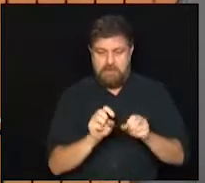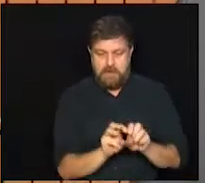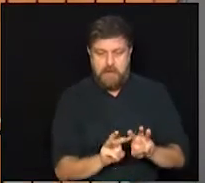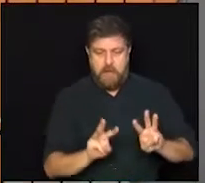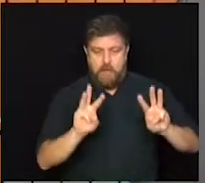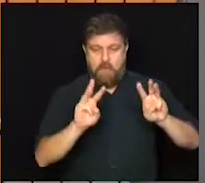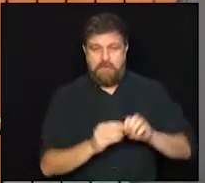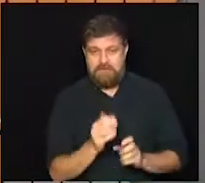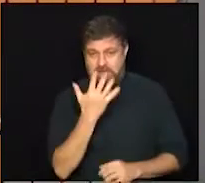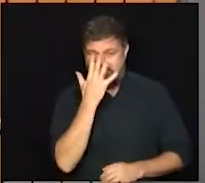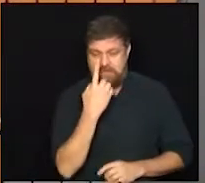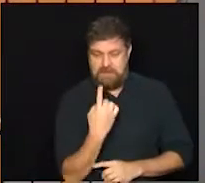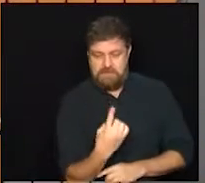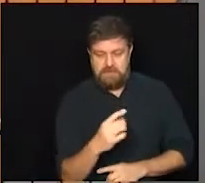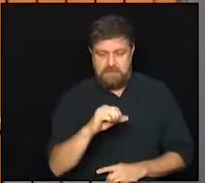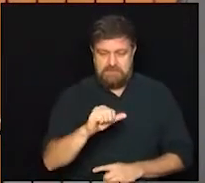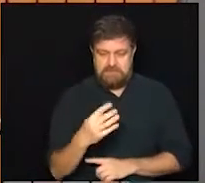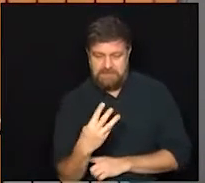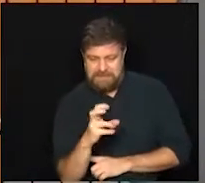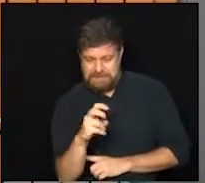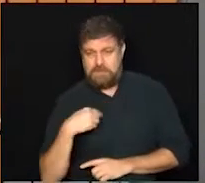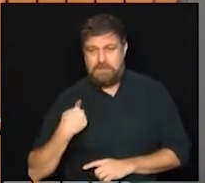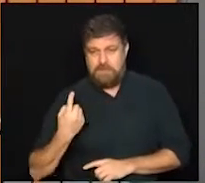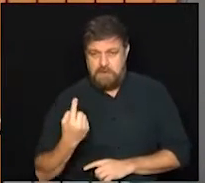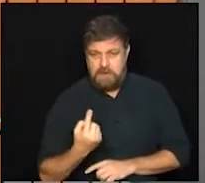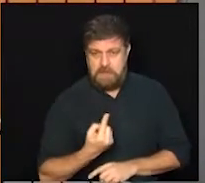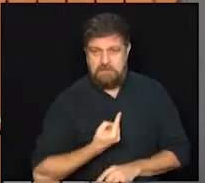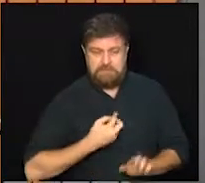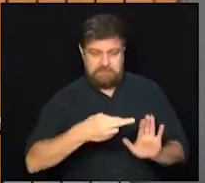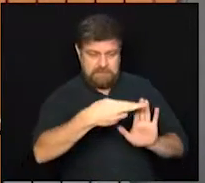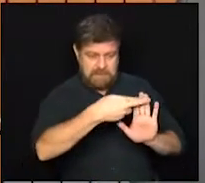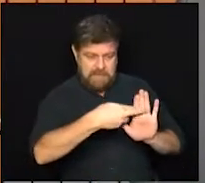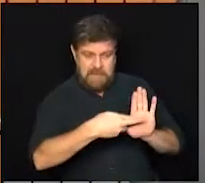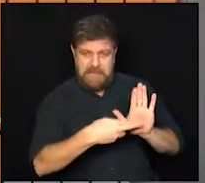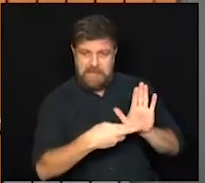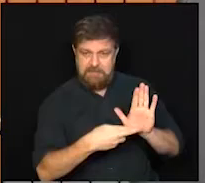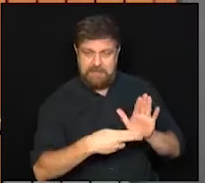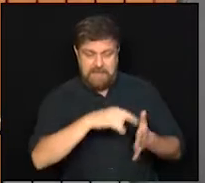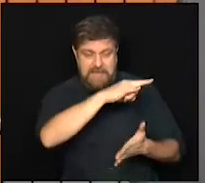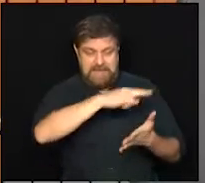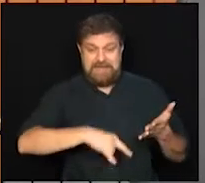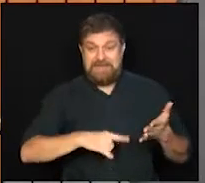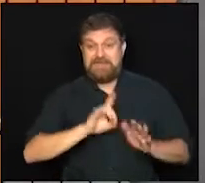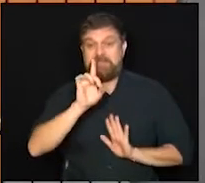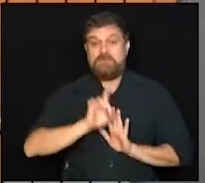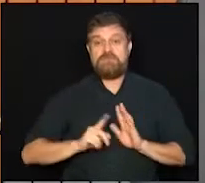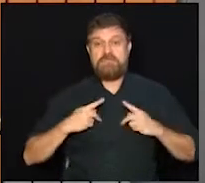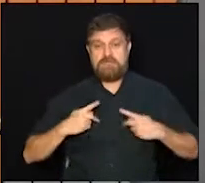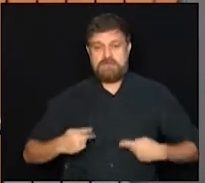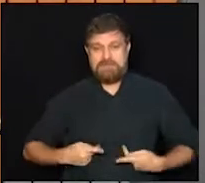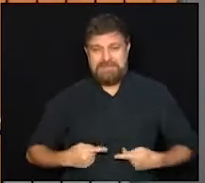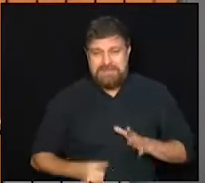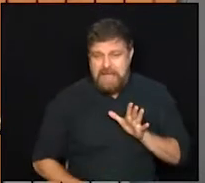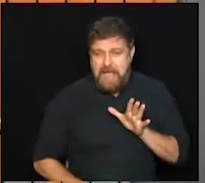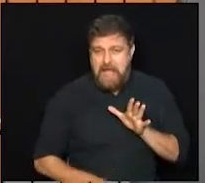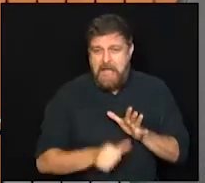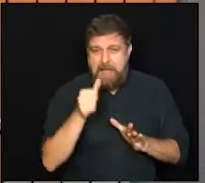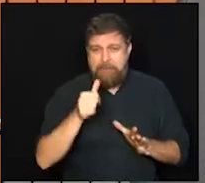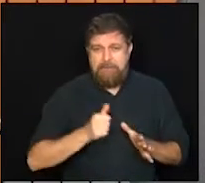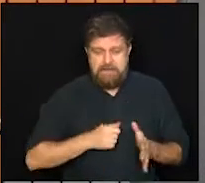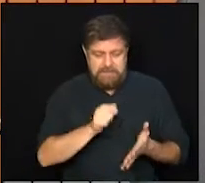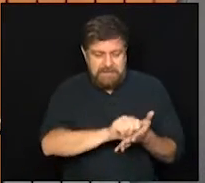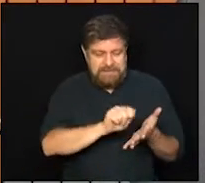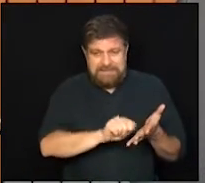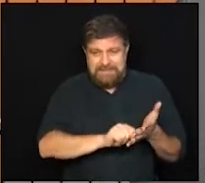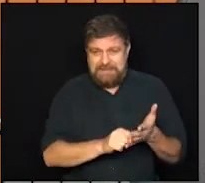1945, ou seja, somos regidos pela Declaração Universal de Direitos Humanos desde a sua primeira versão em 48.